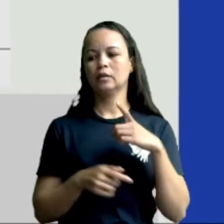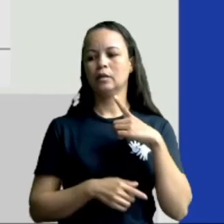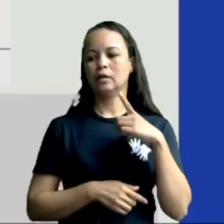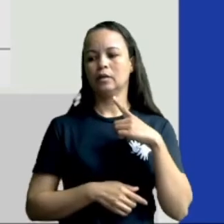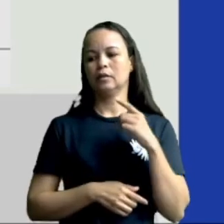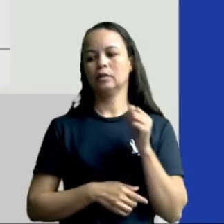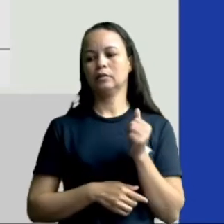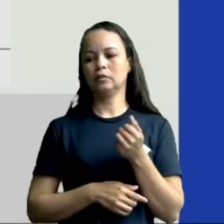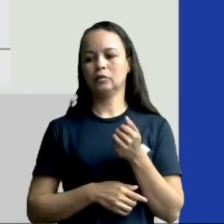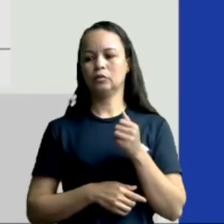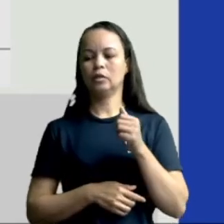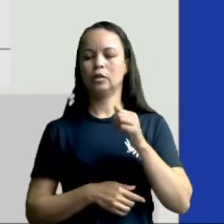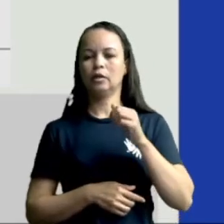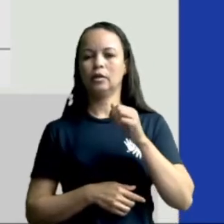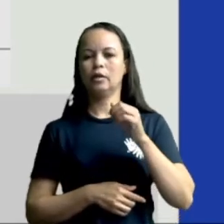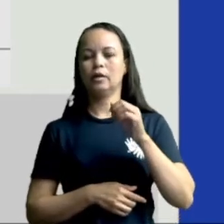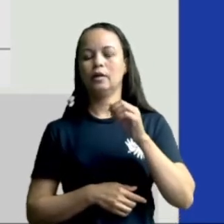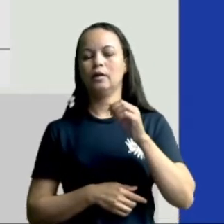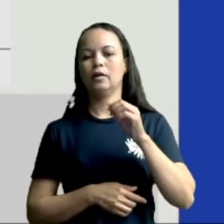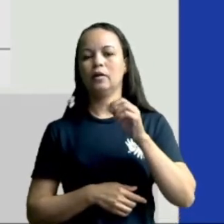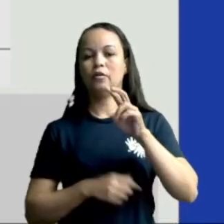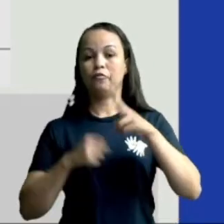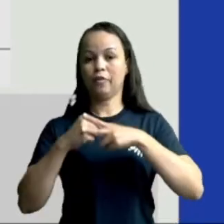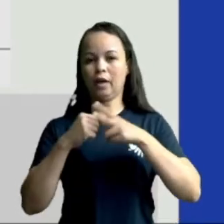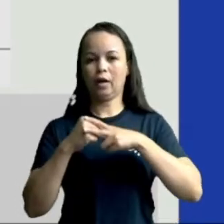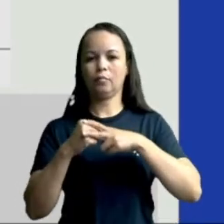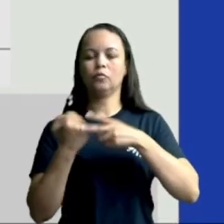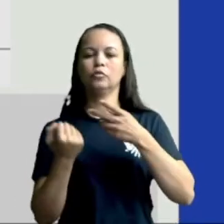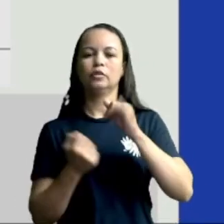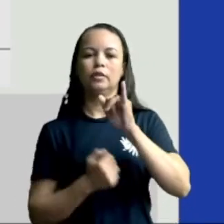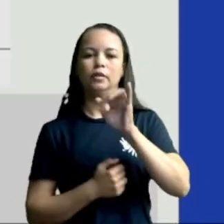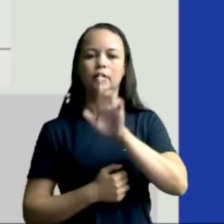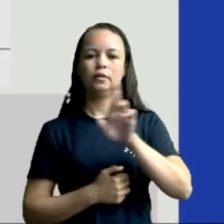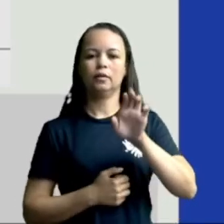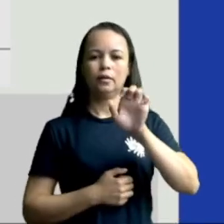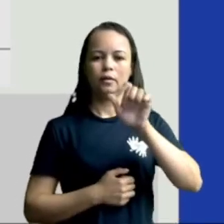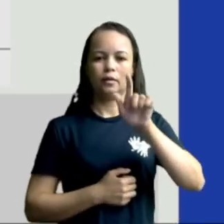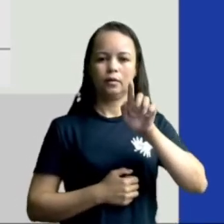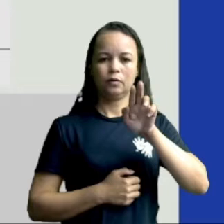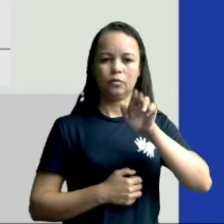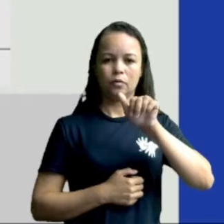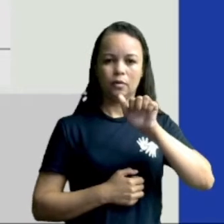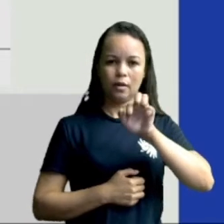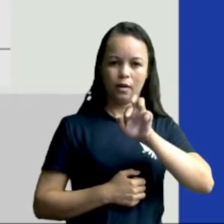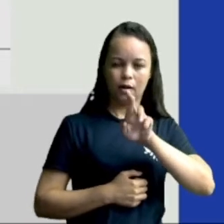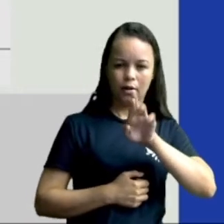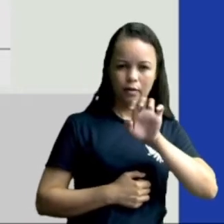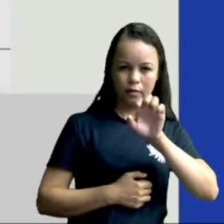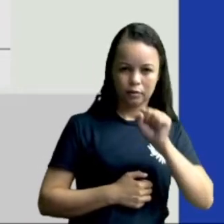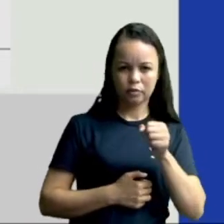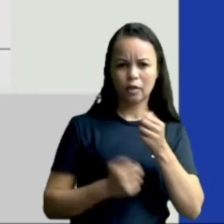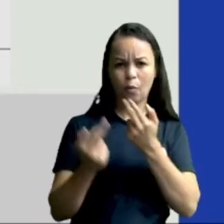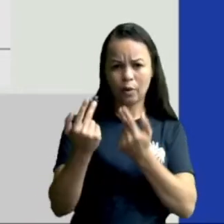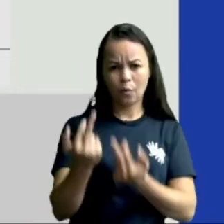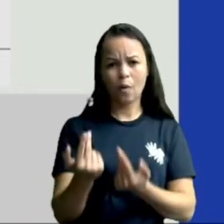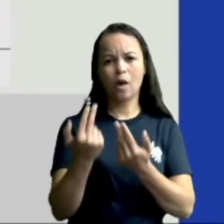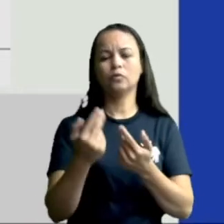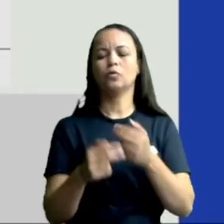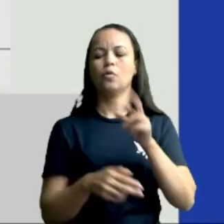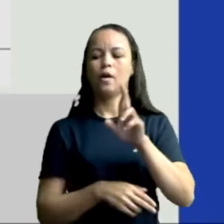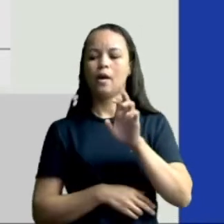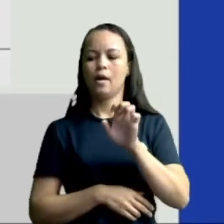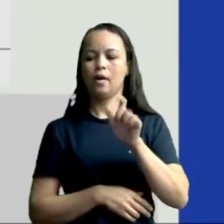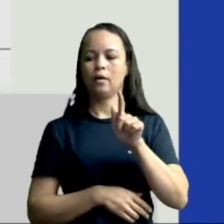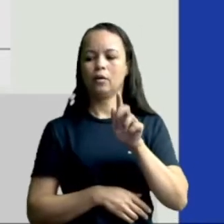la conjugación de los verbos irregulares son las mismas que las de los verbos regulares.